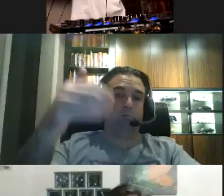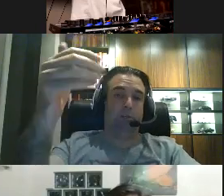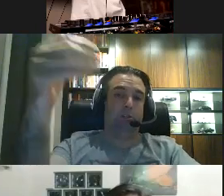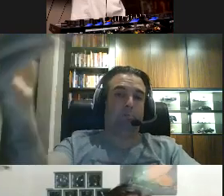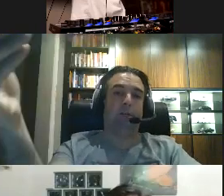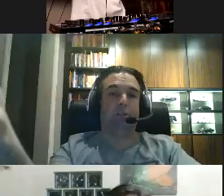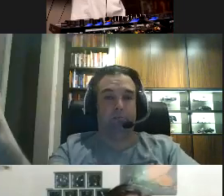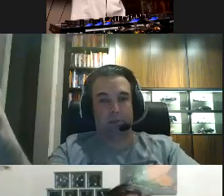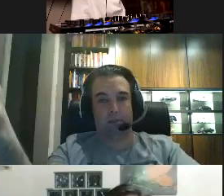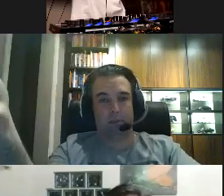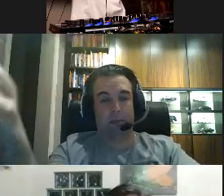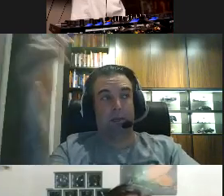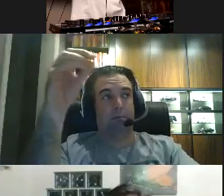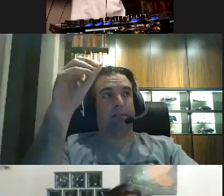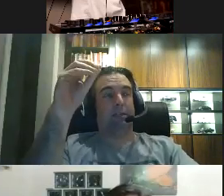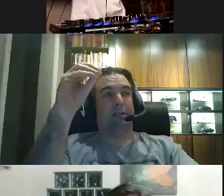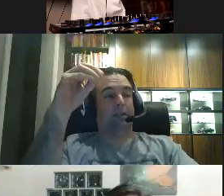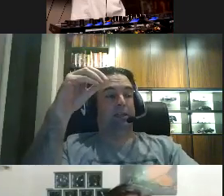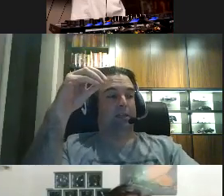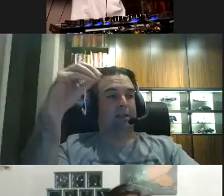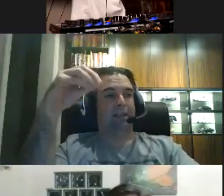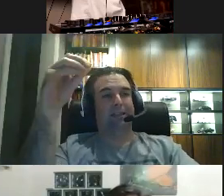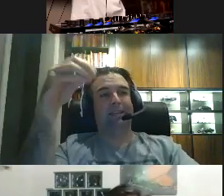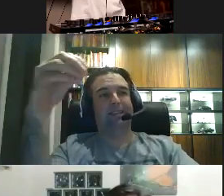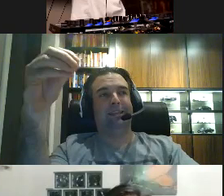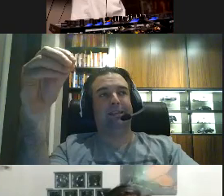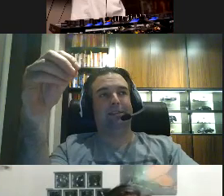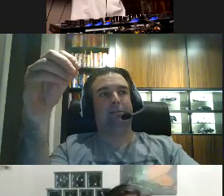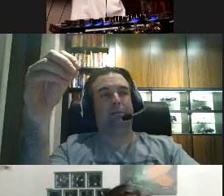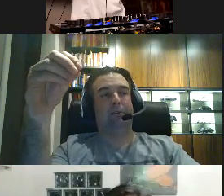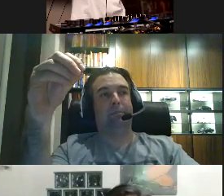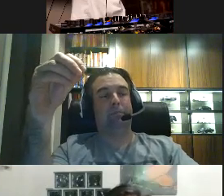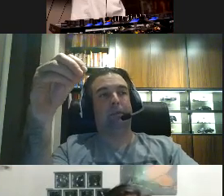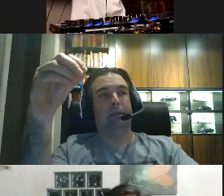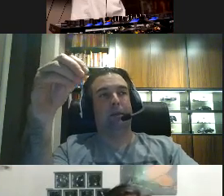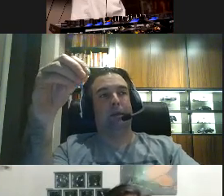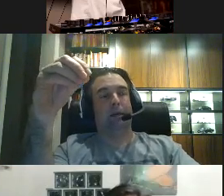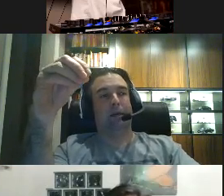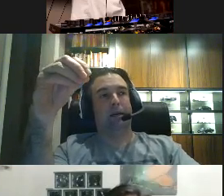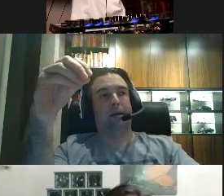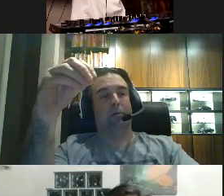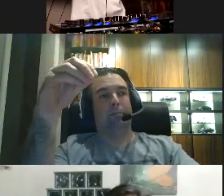vai fazendo medidas paliativas. Mas tentem entender assim, ó.